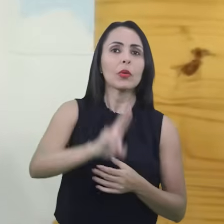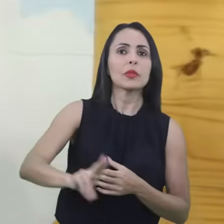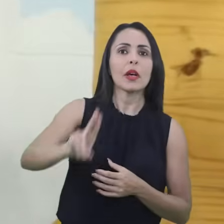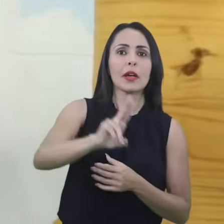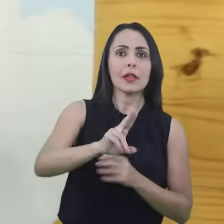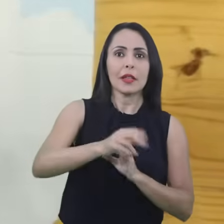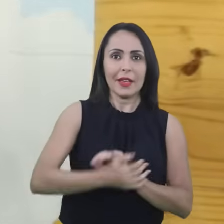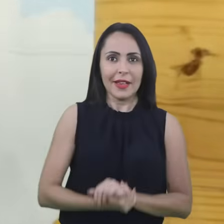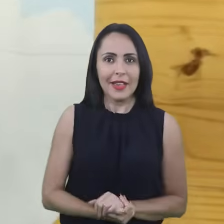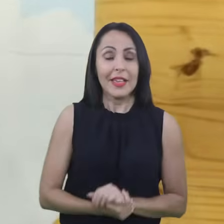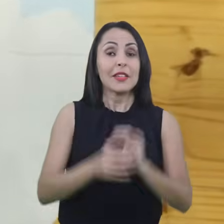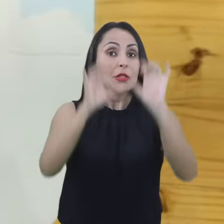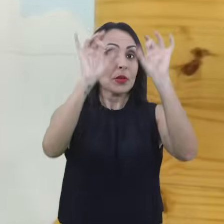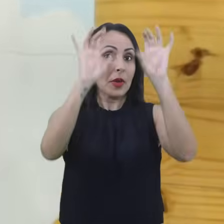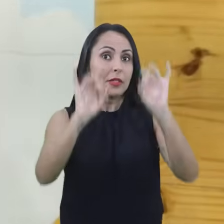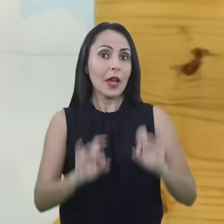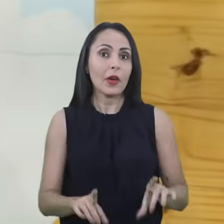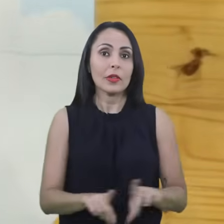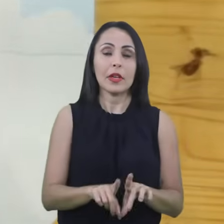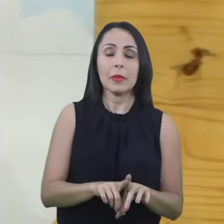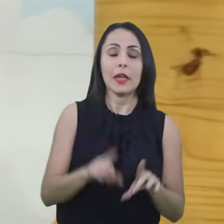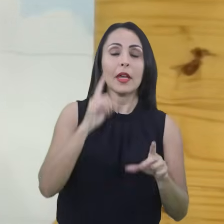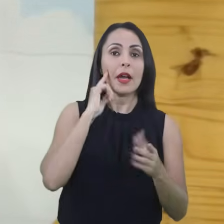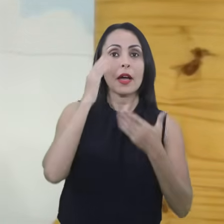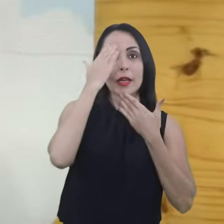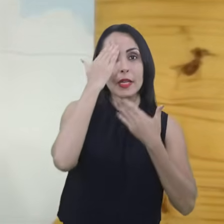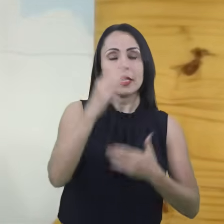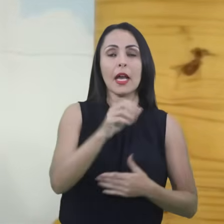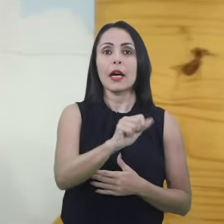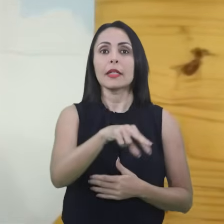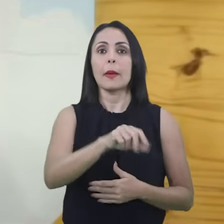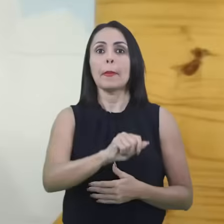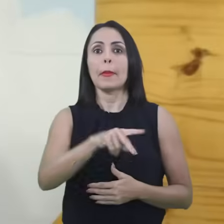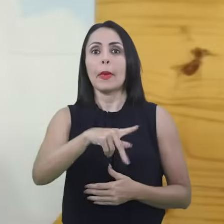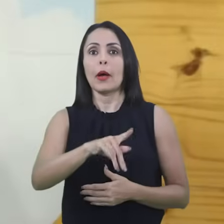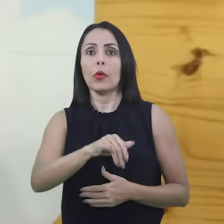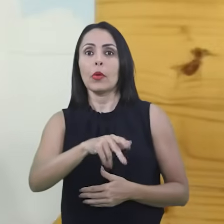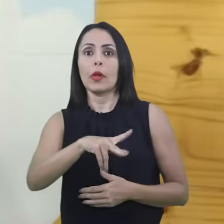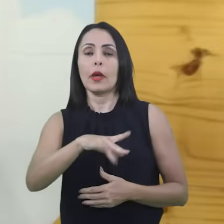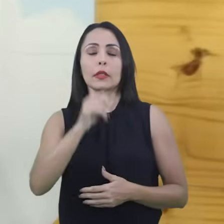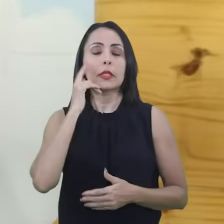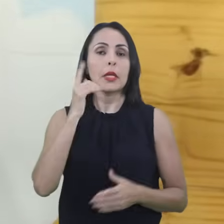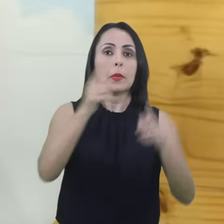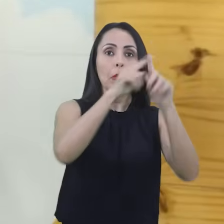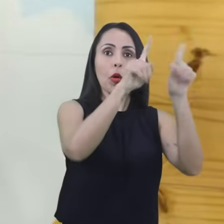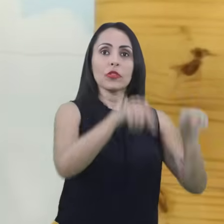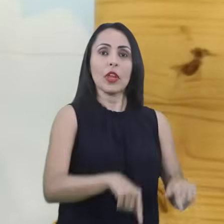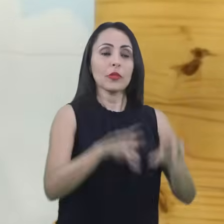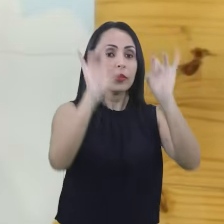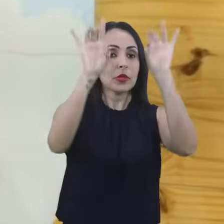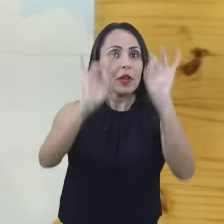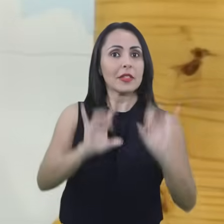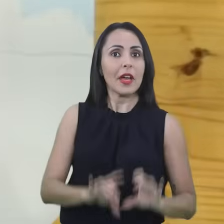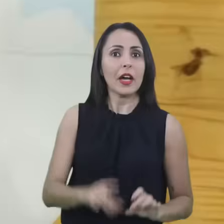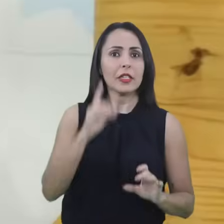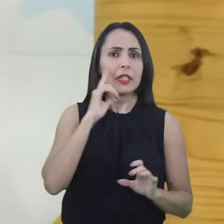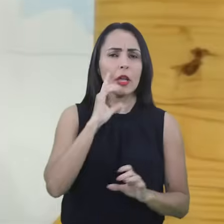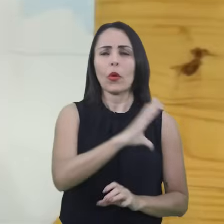receberam. De maneira especial, agradecemos à gerente Ana Paula, da Gerência de Projetos Especiais,